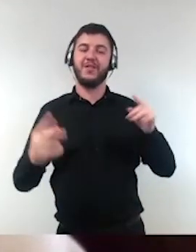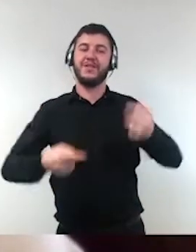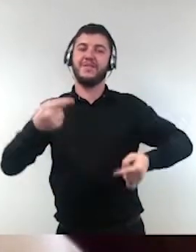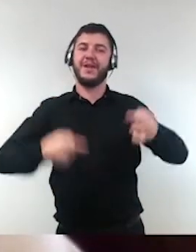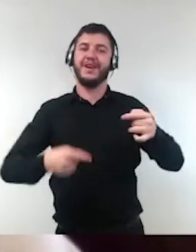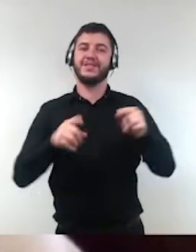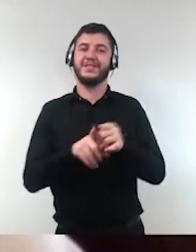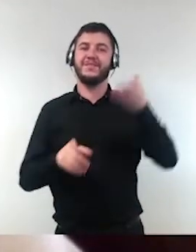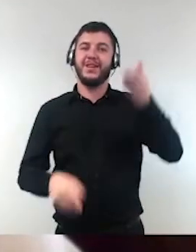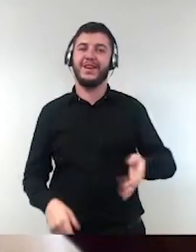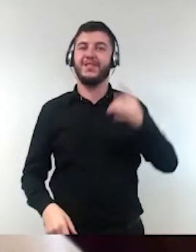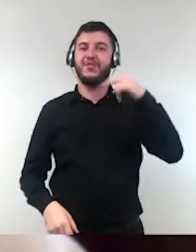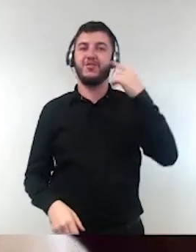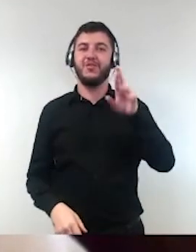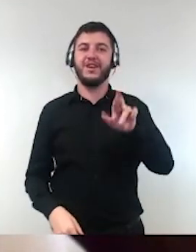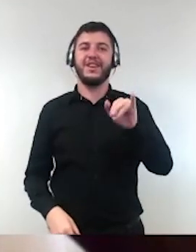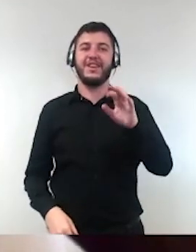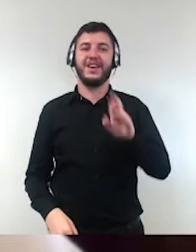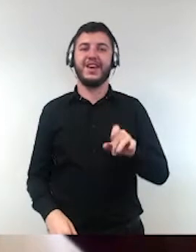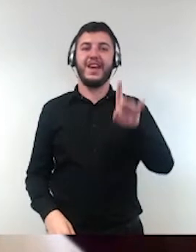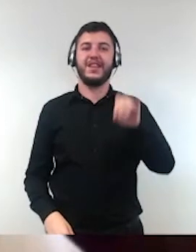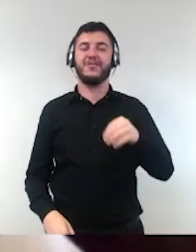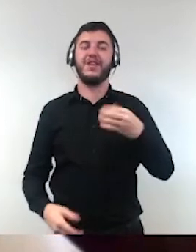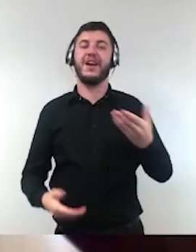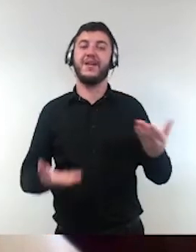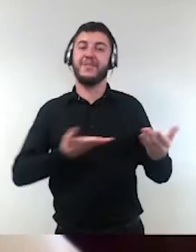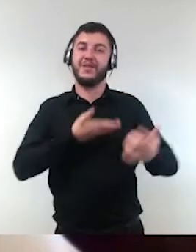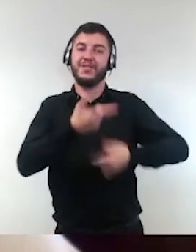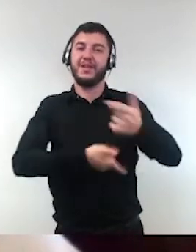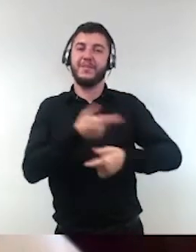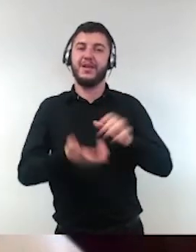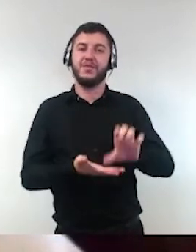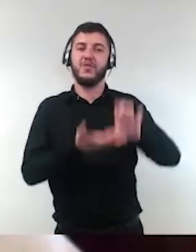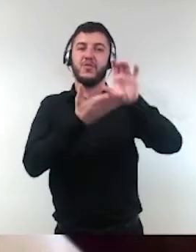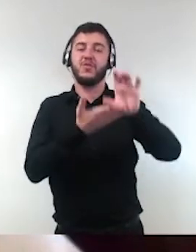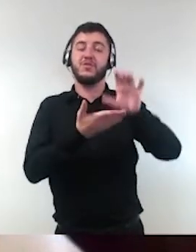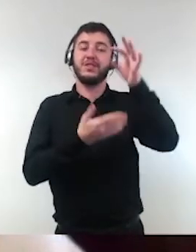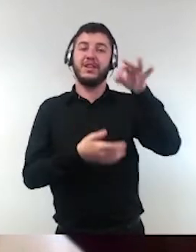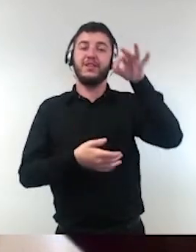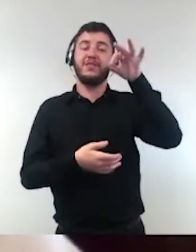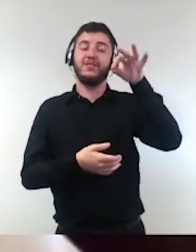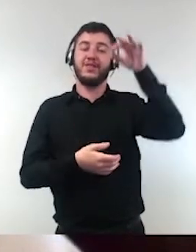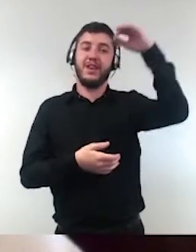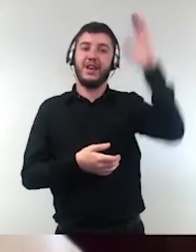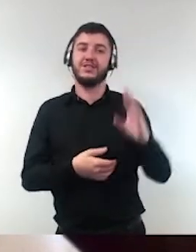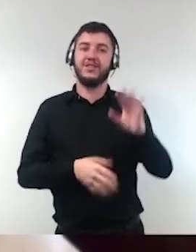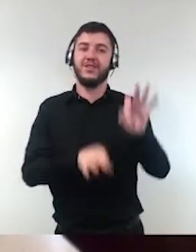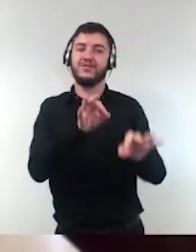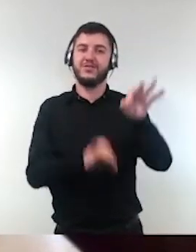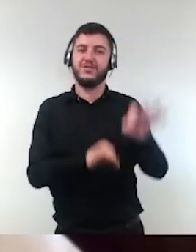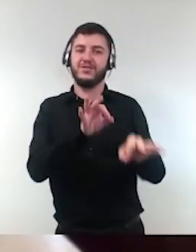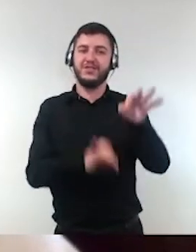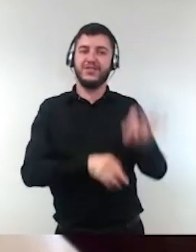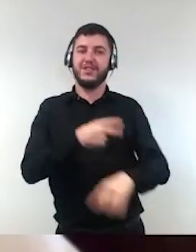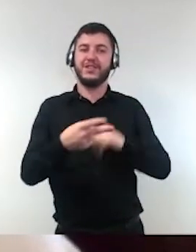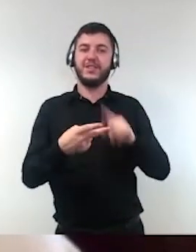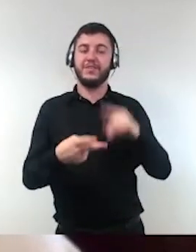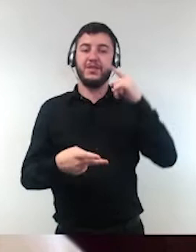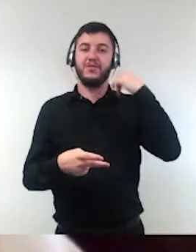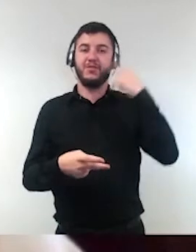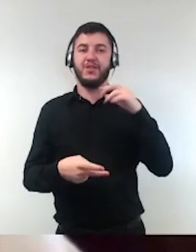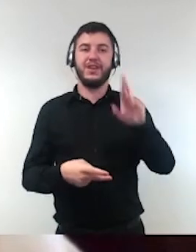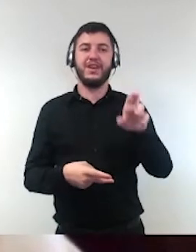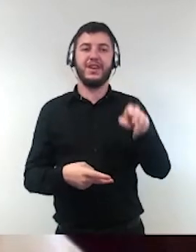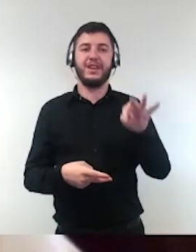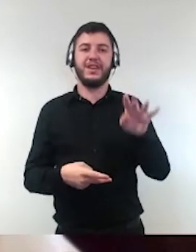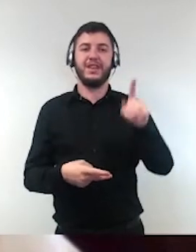companheiro de Conselho Nacional de Justiça, doutor Eduardo, e a minha colega querida, estimada Noêmia, que